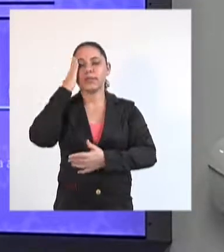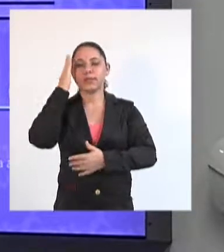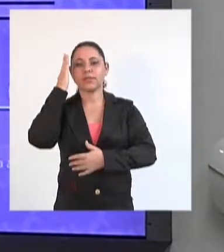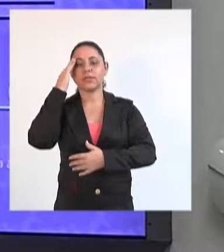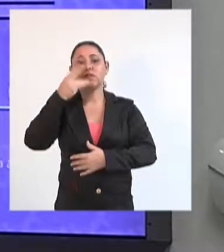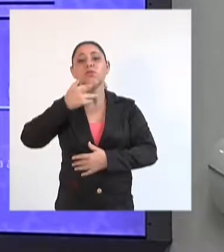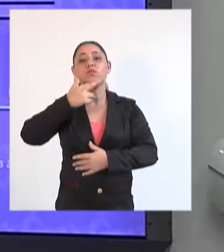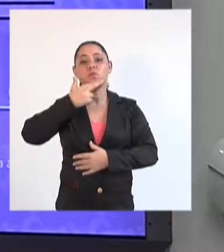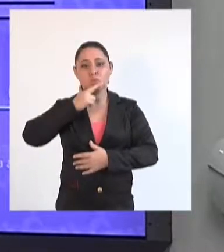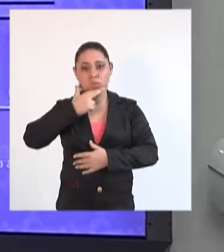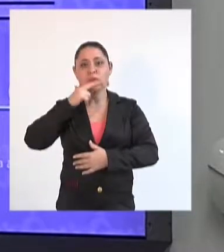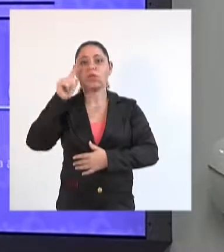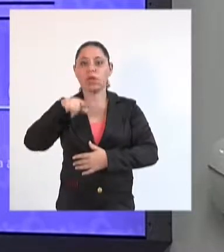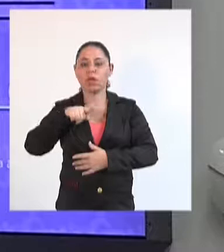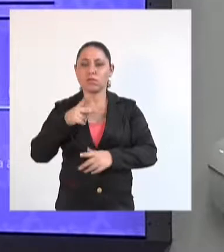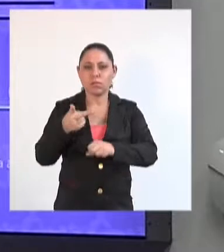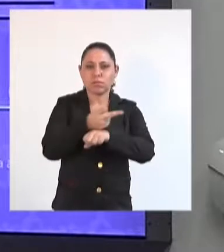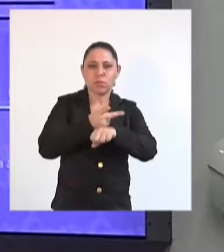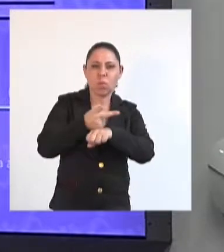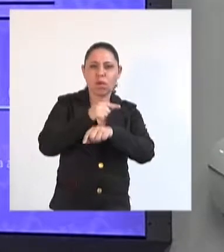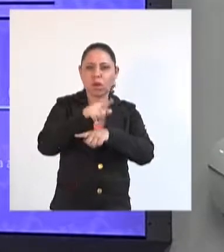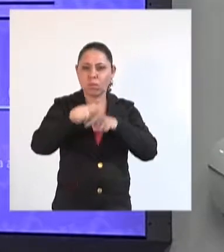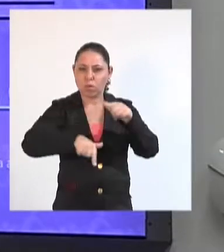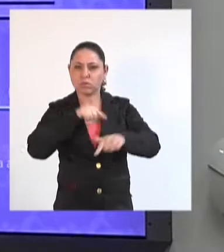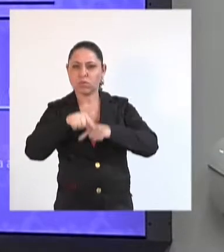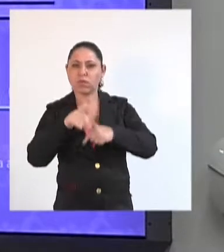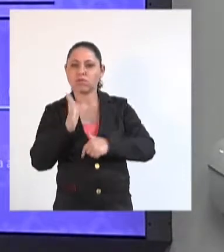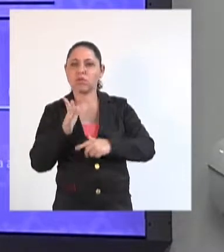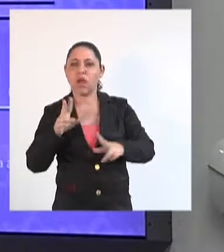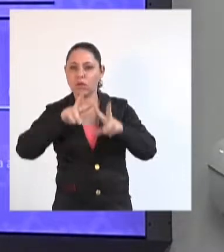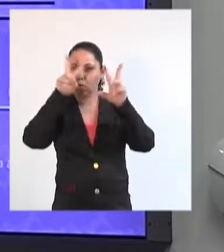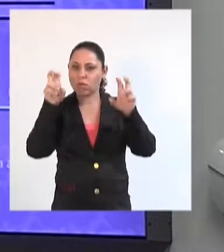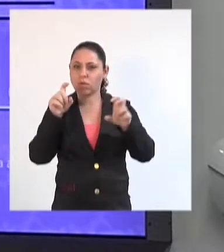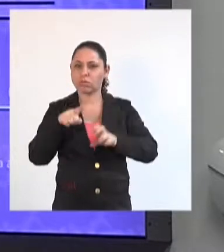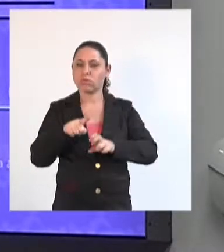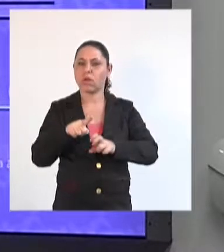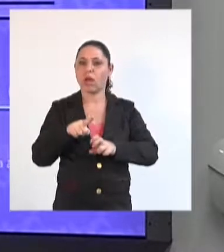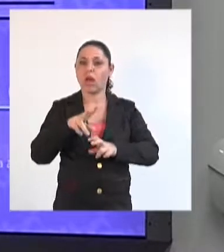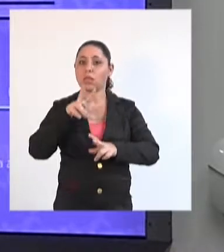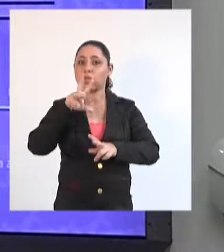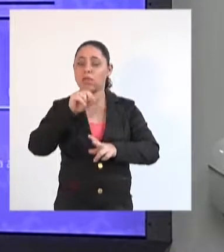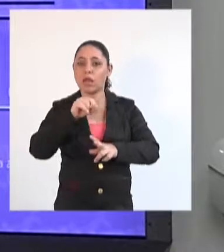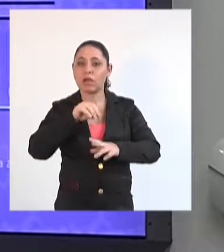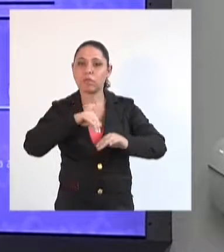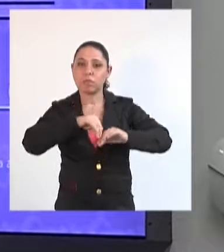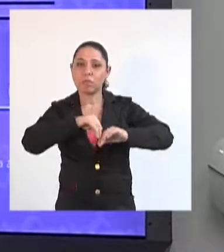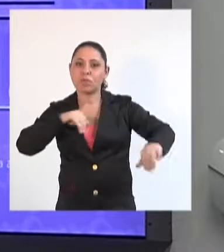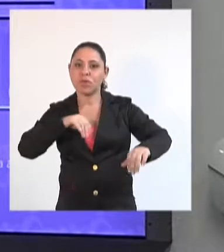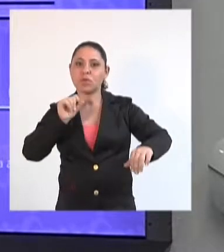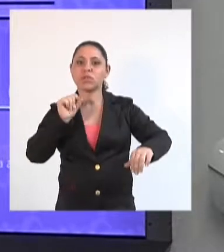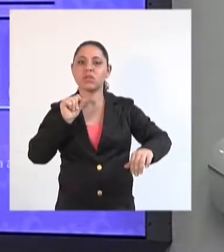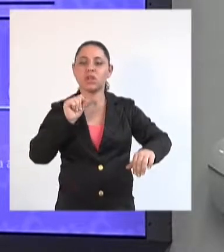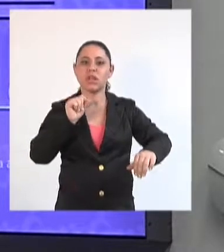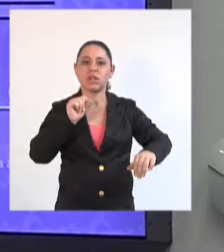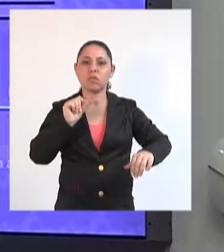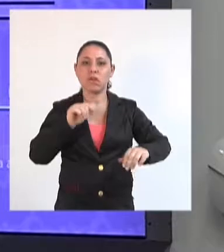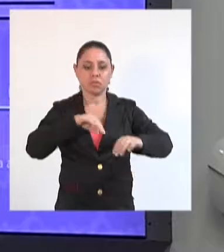porque eu já estava procurando ele, porque eu sei que ele trabalhou nessa questão, a não segregação, infantilização